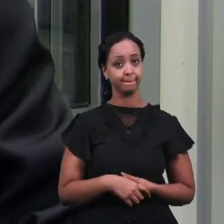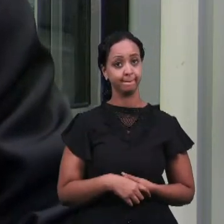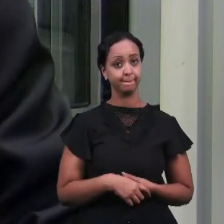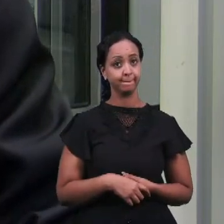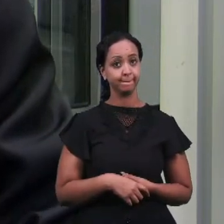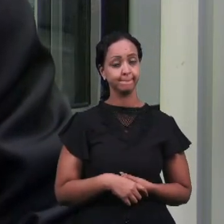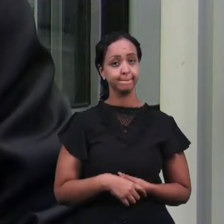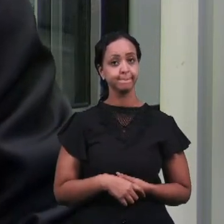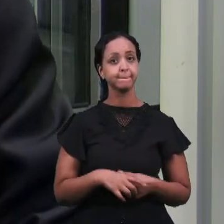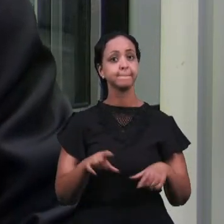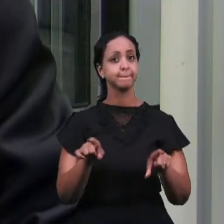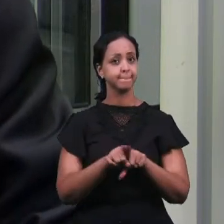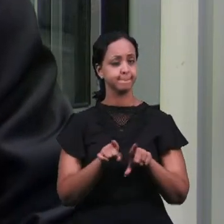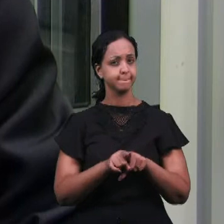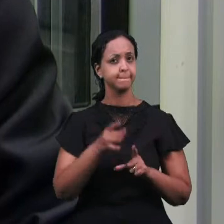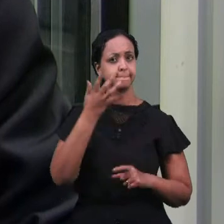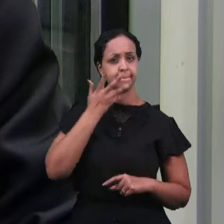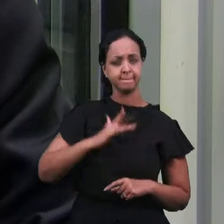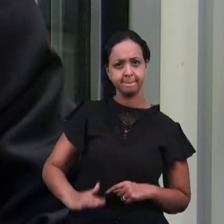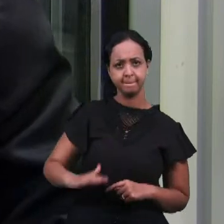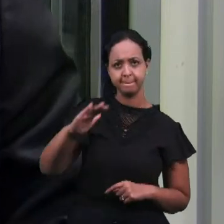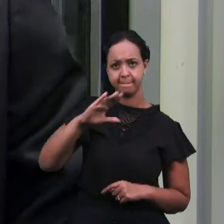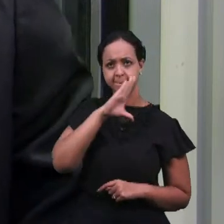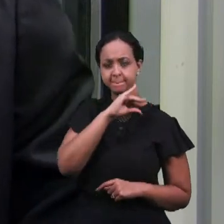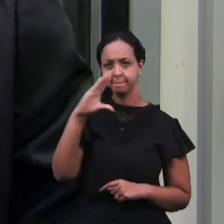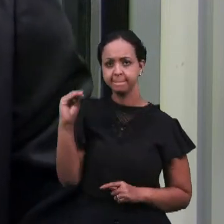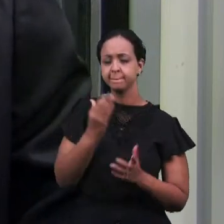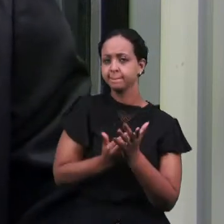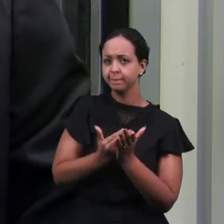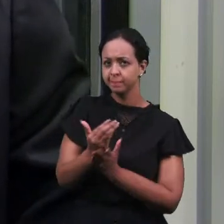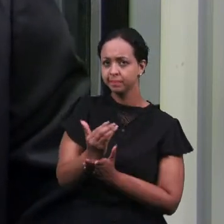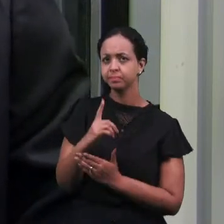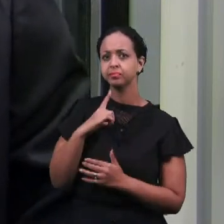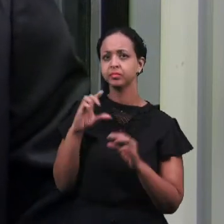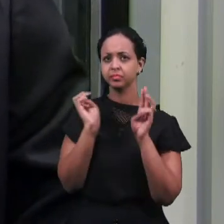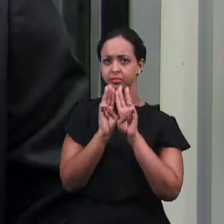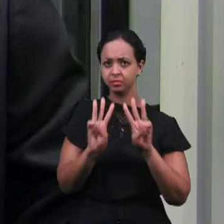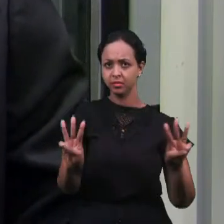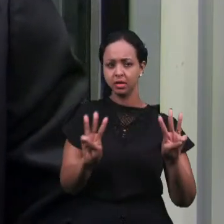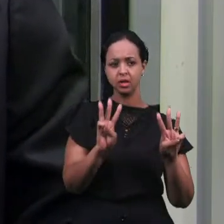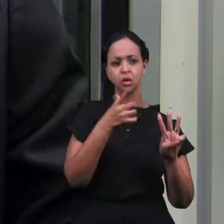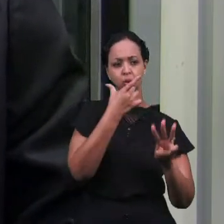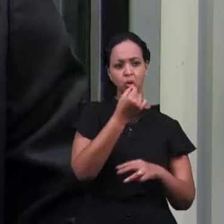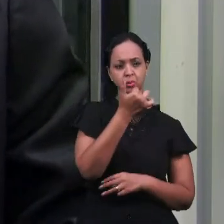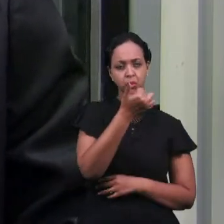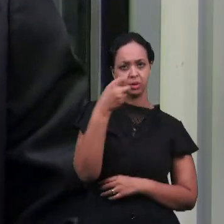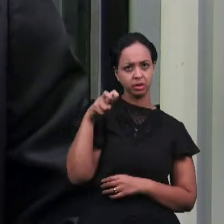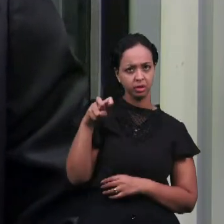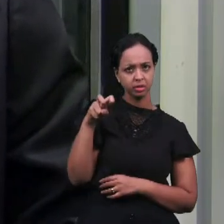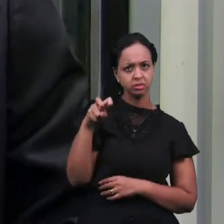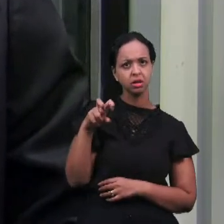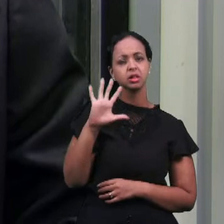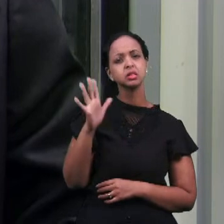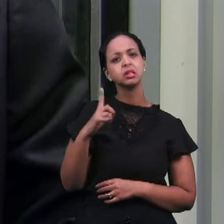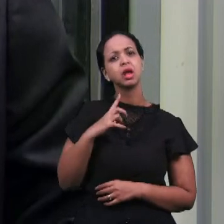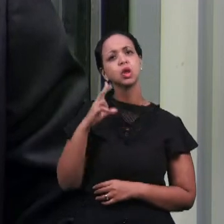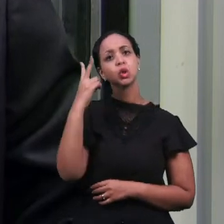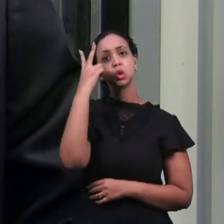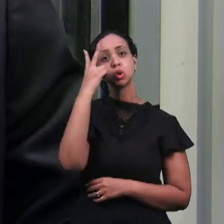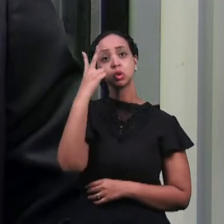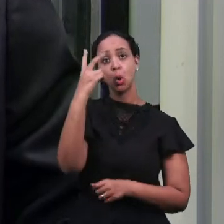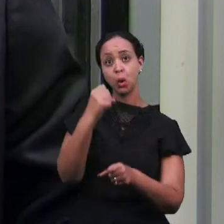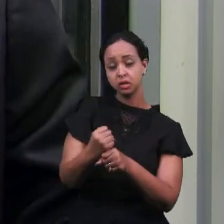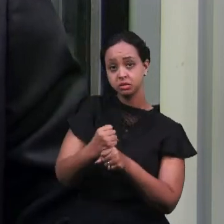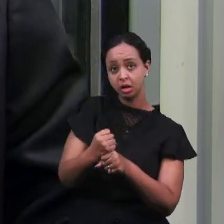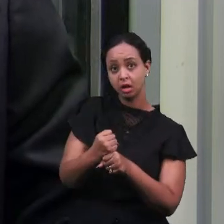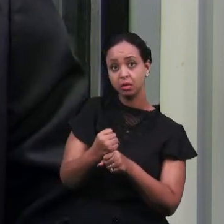intermediários e adolescentes, nós iniciamos a operação do site em 2015. Tivemos 2 anos de pandemia,